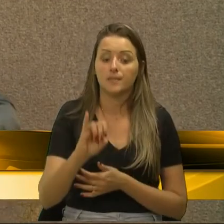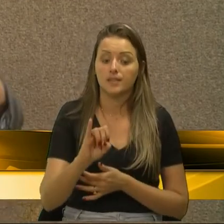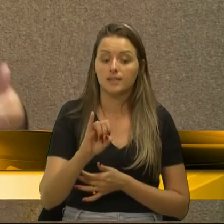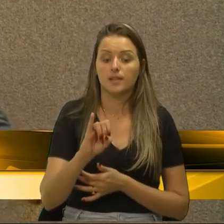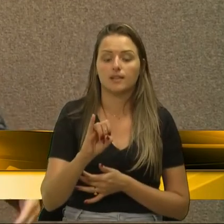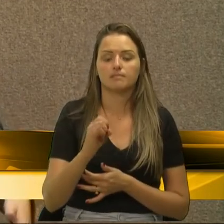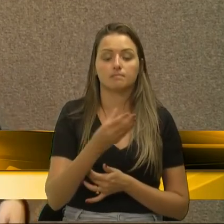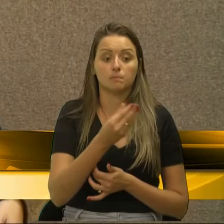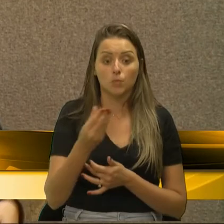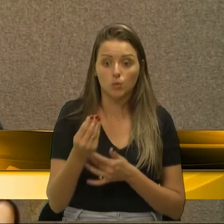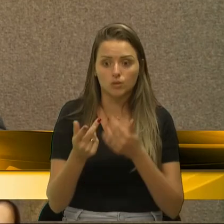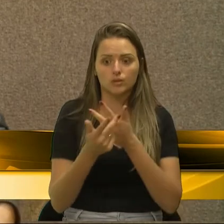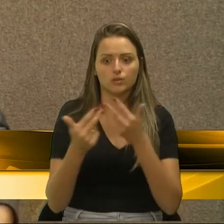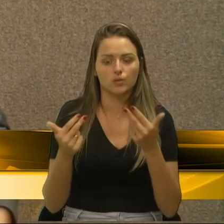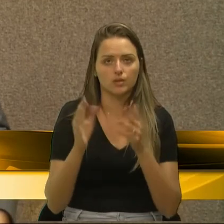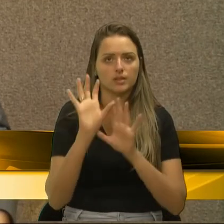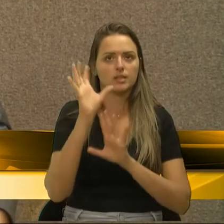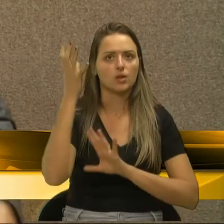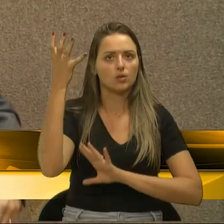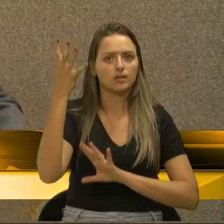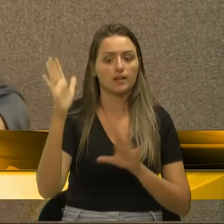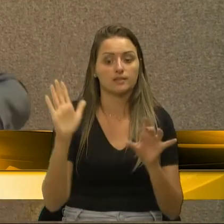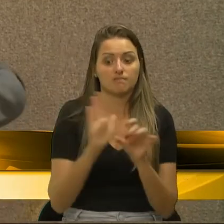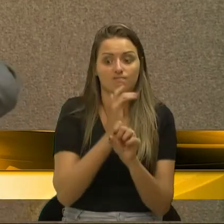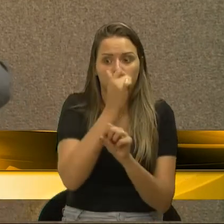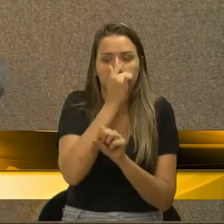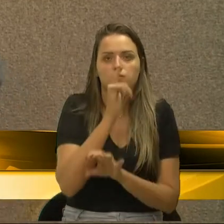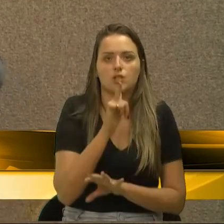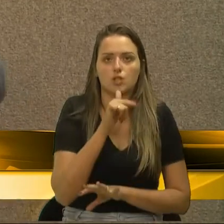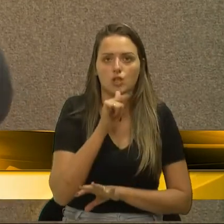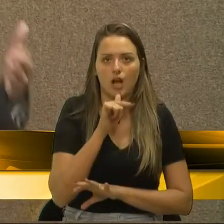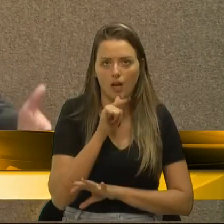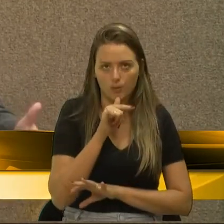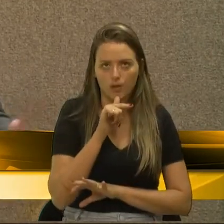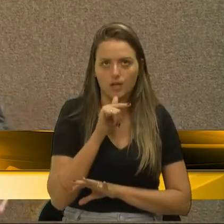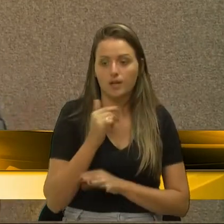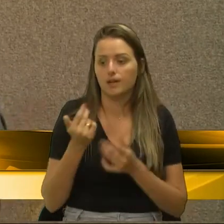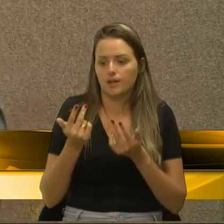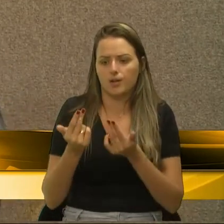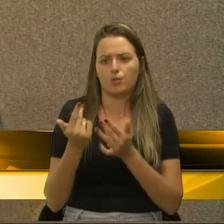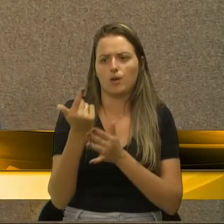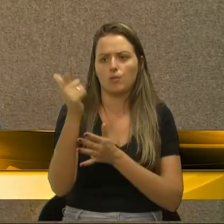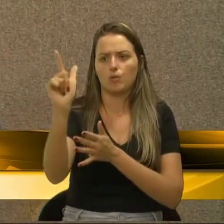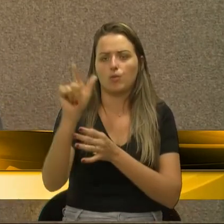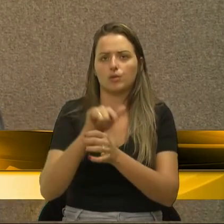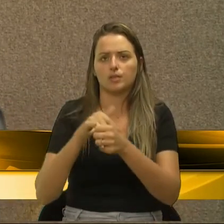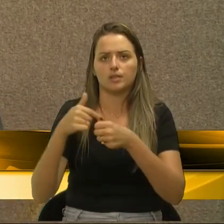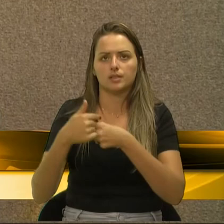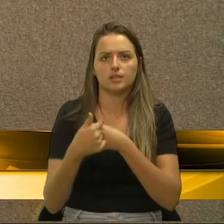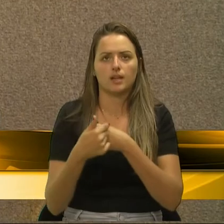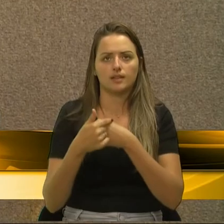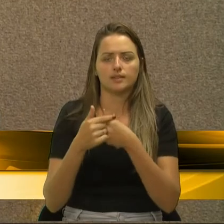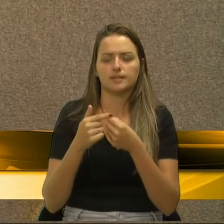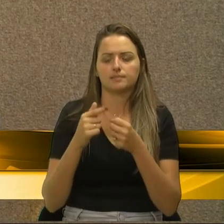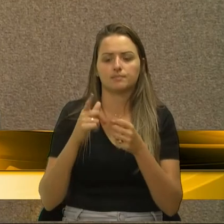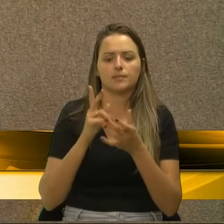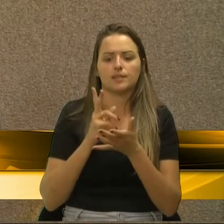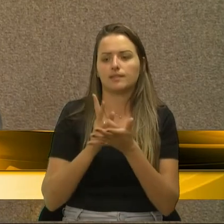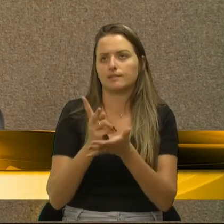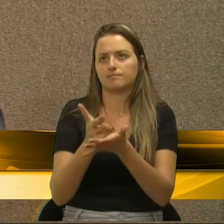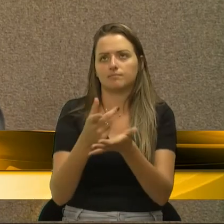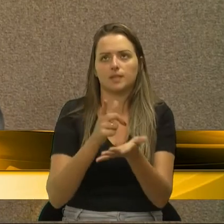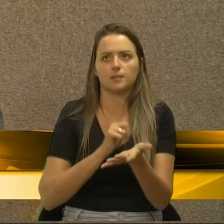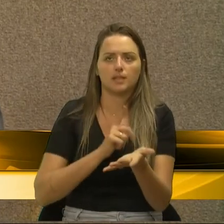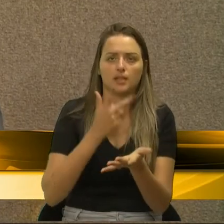muitas coisas têm acontecido em nossa cidade, e como todas as cidades que têm acompanhado essas tremendas chuvas, como São Paulo e